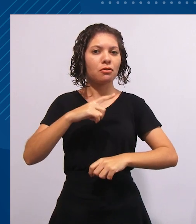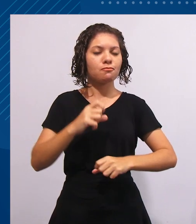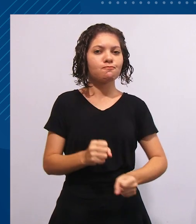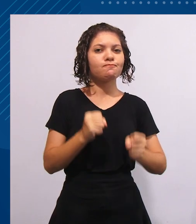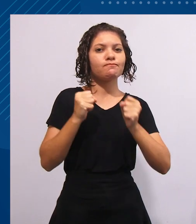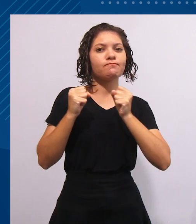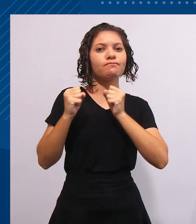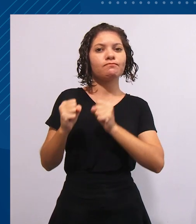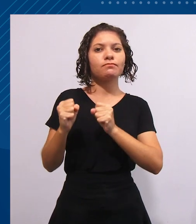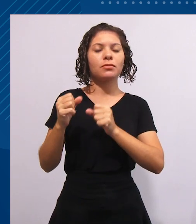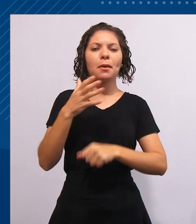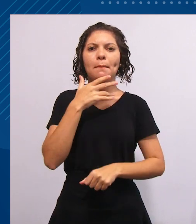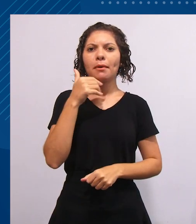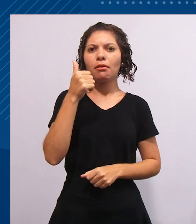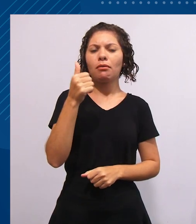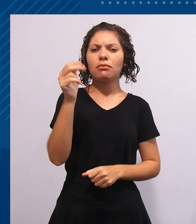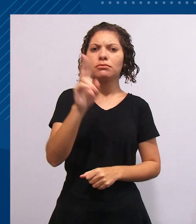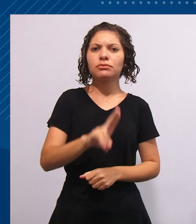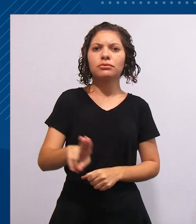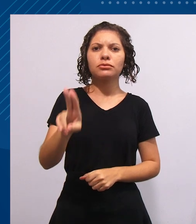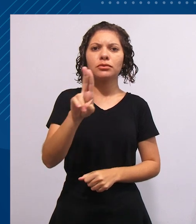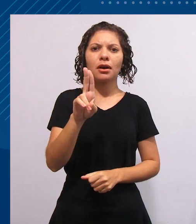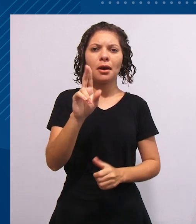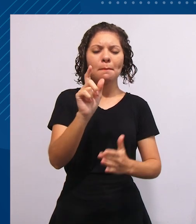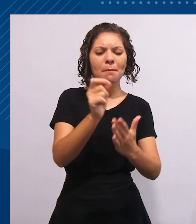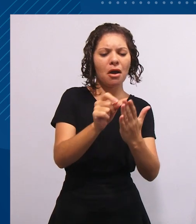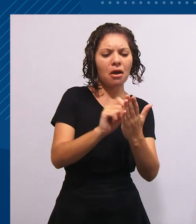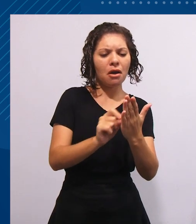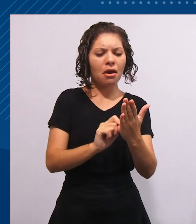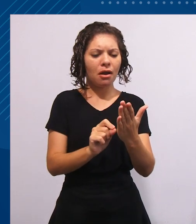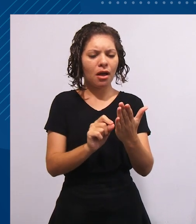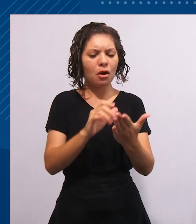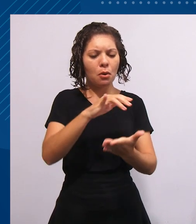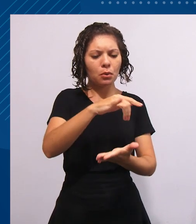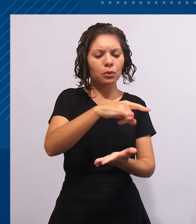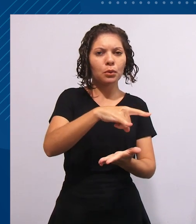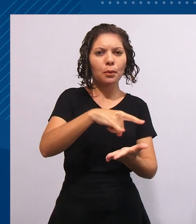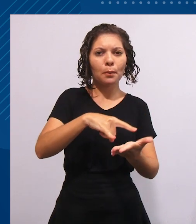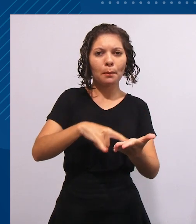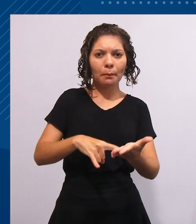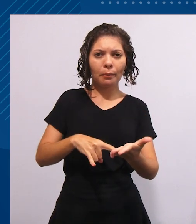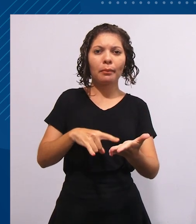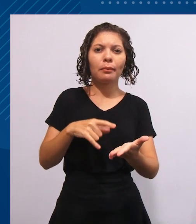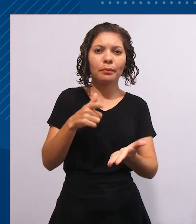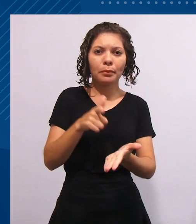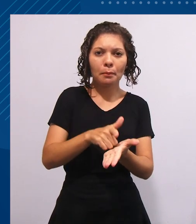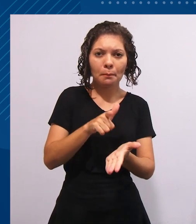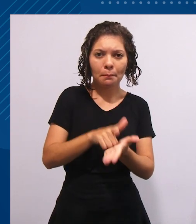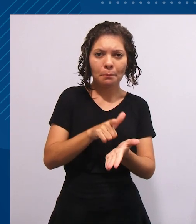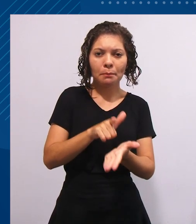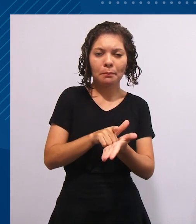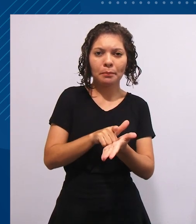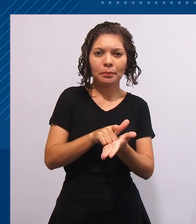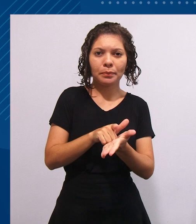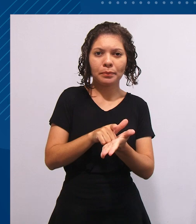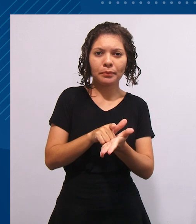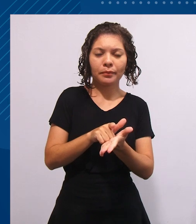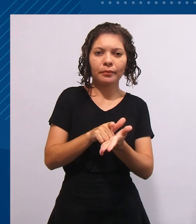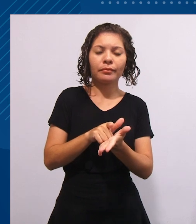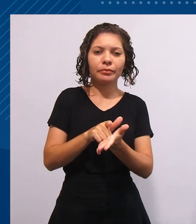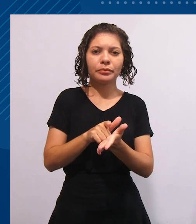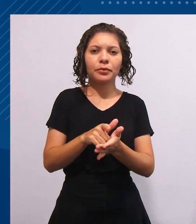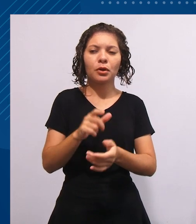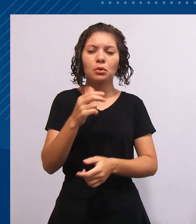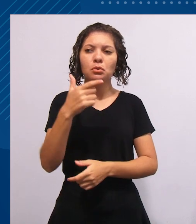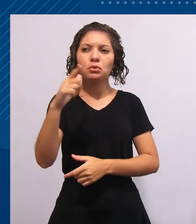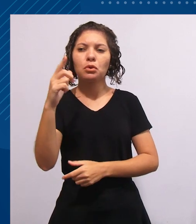o abaixo assinado né que seria um um documento assim sem muita visibilidade né mas teria um efeito